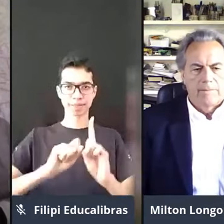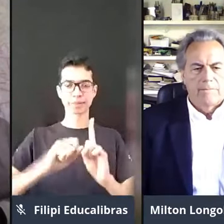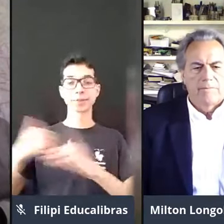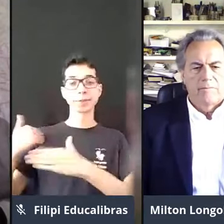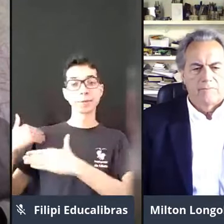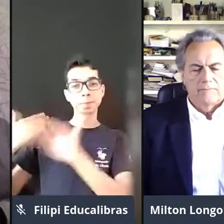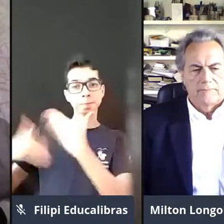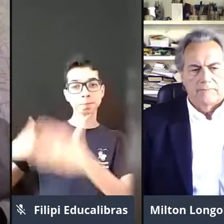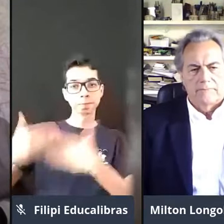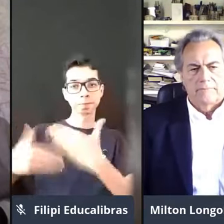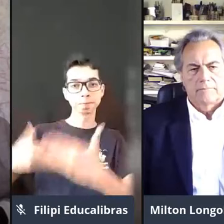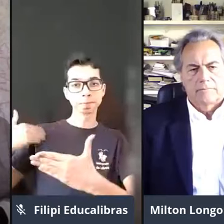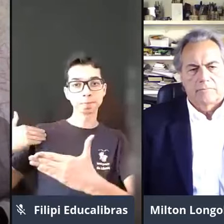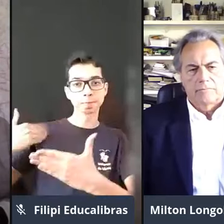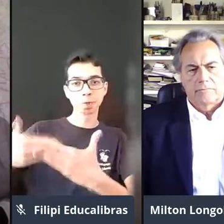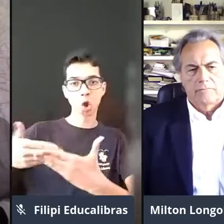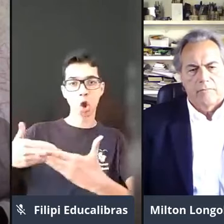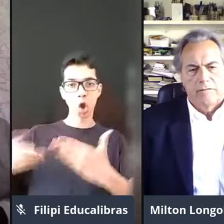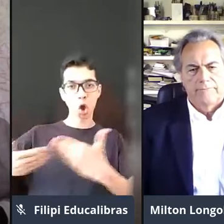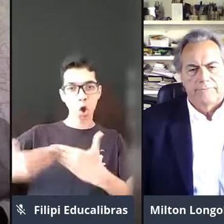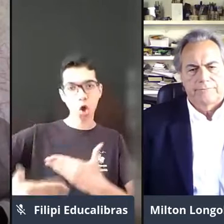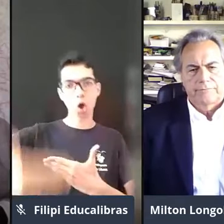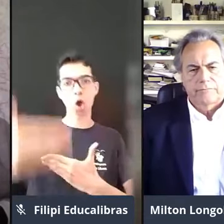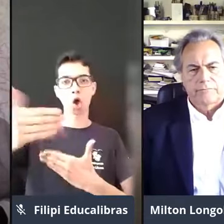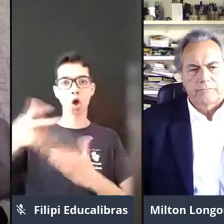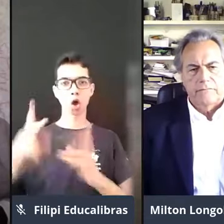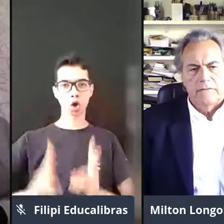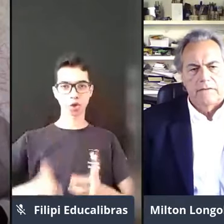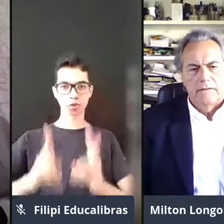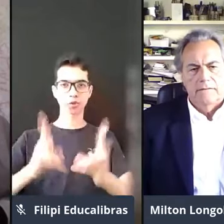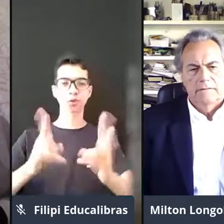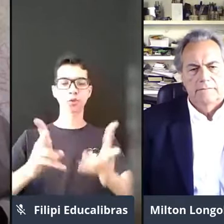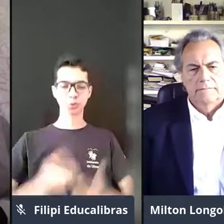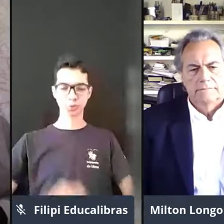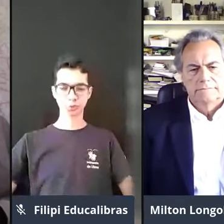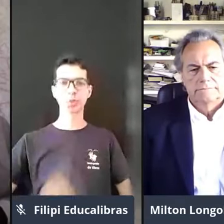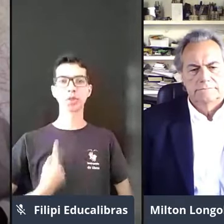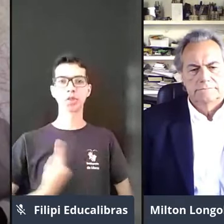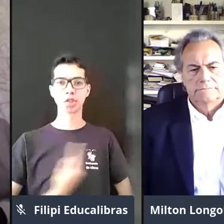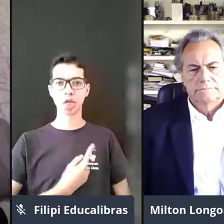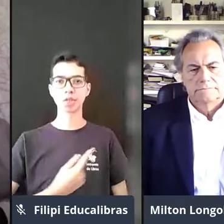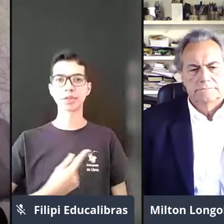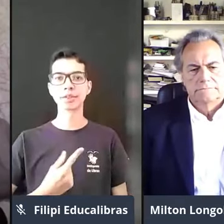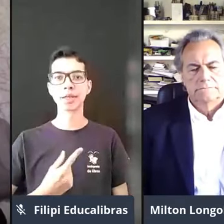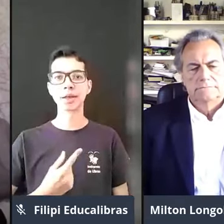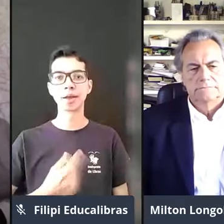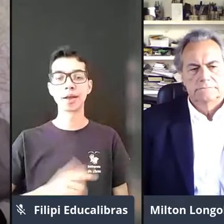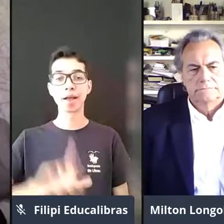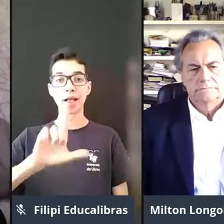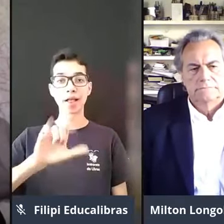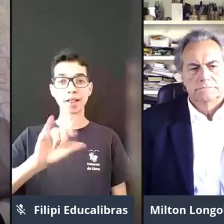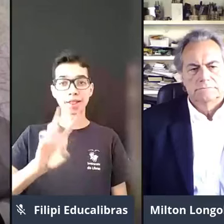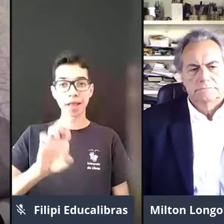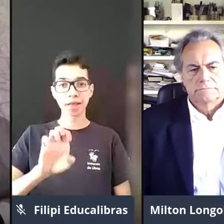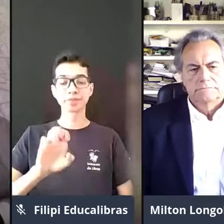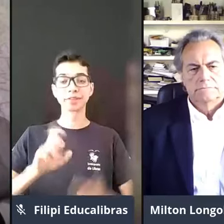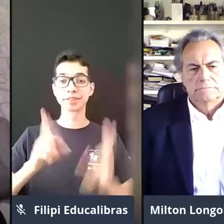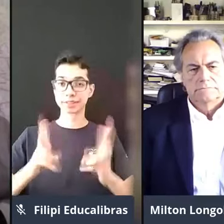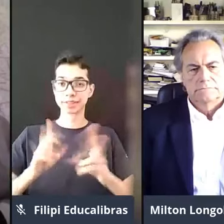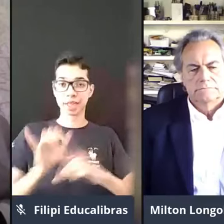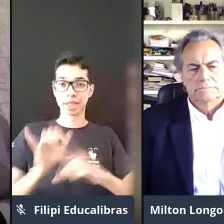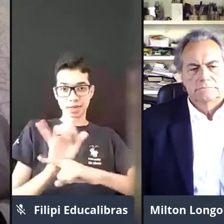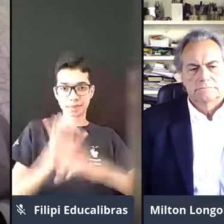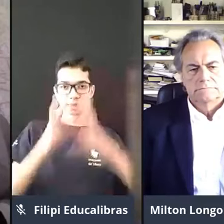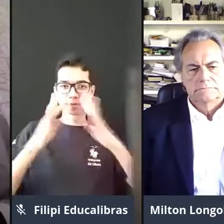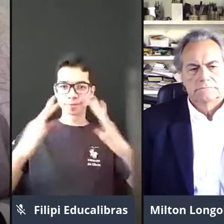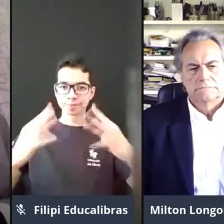no ritmo da coisa. Vamos continuar fazendo essas lives durante toda essa crise, que é uma forma aí da gente se comunicar